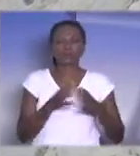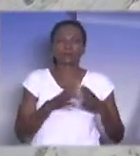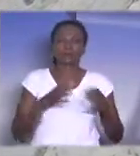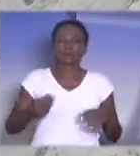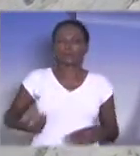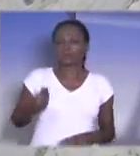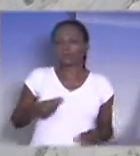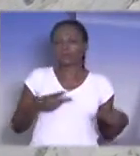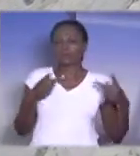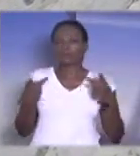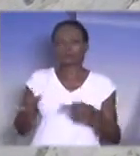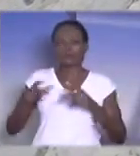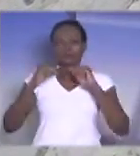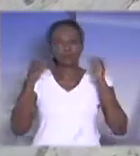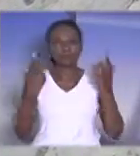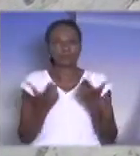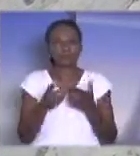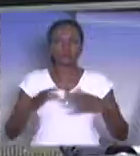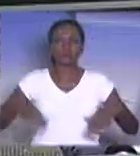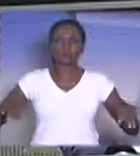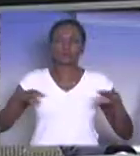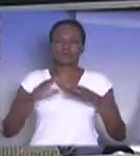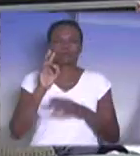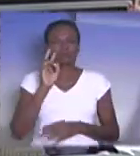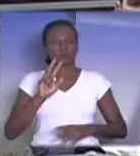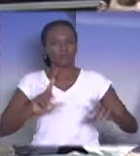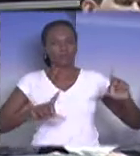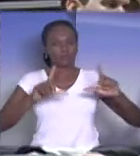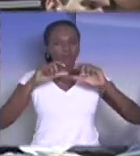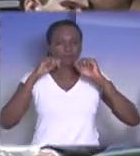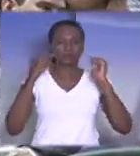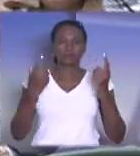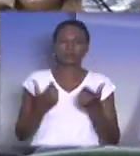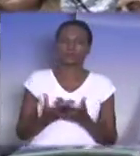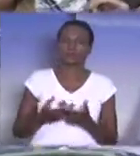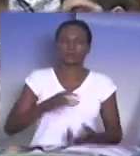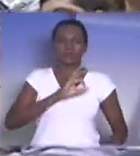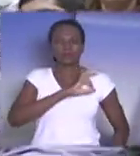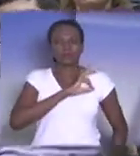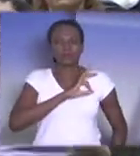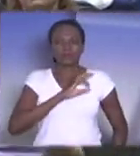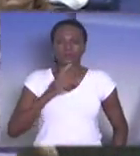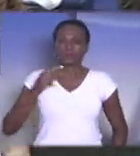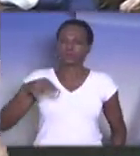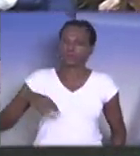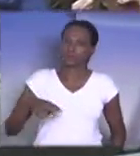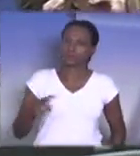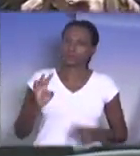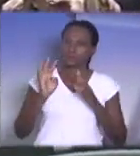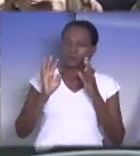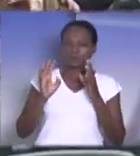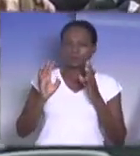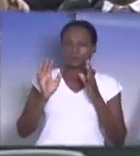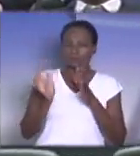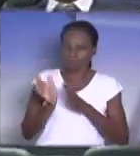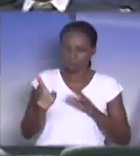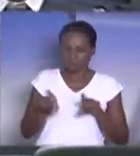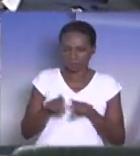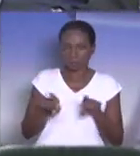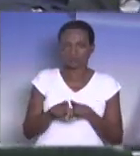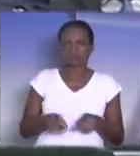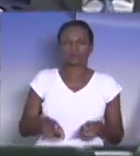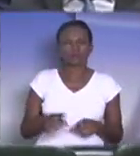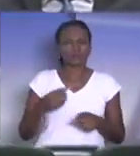Assembleia, senhores policiais militares aqui presentes também. Eu ouvi atentamente a deputada Alice Brandão, que me antecedeu, e ela falou sobre o